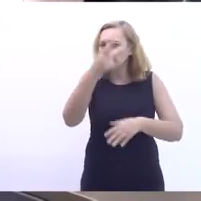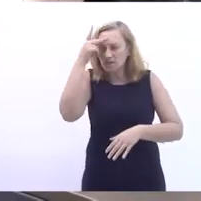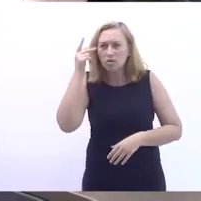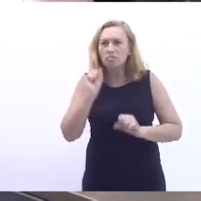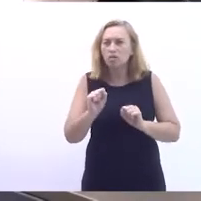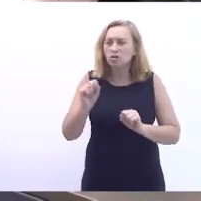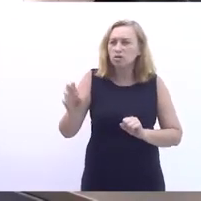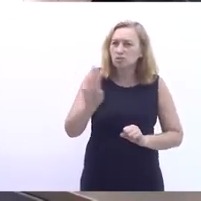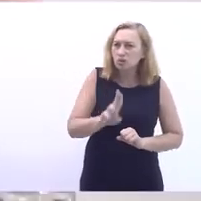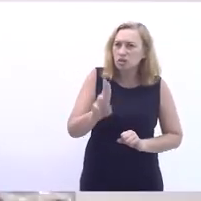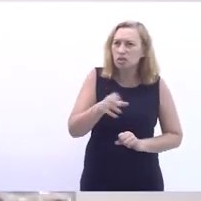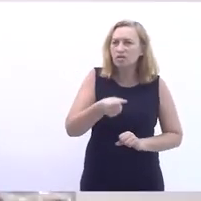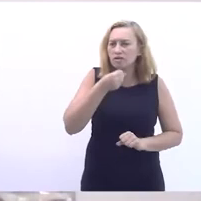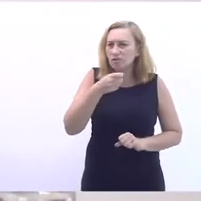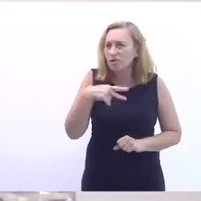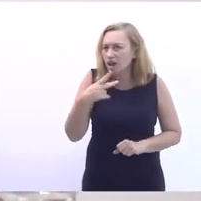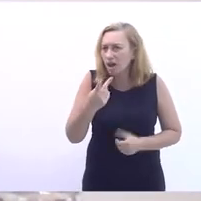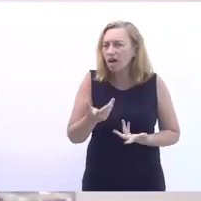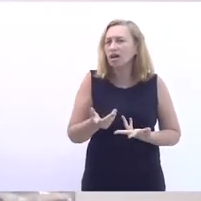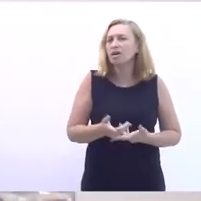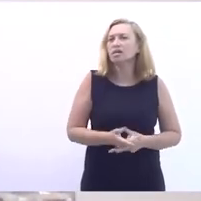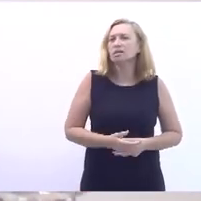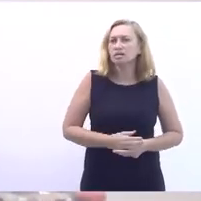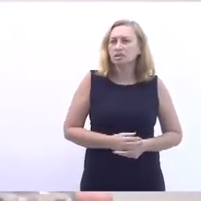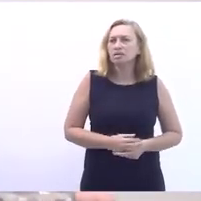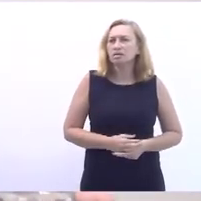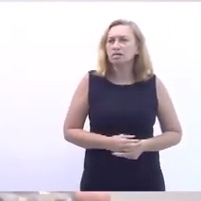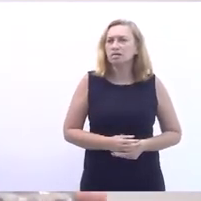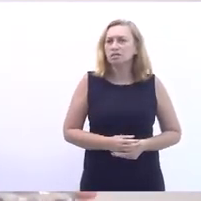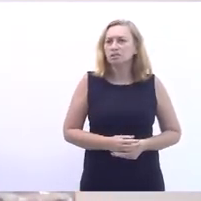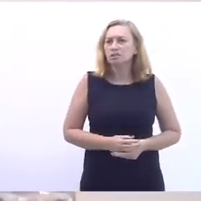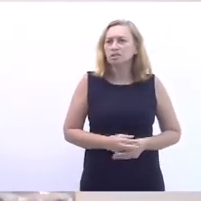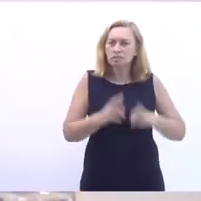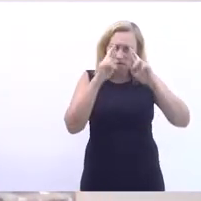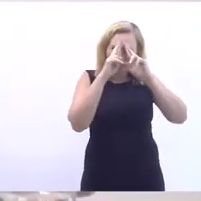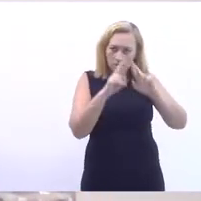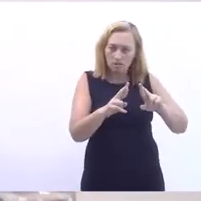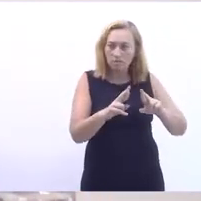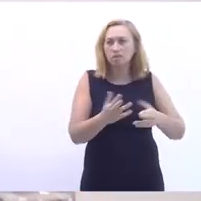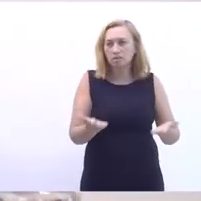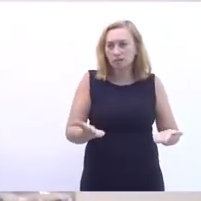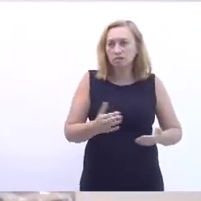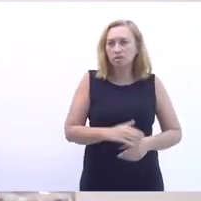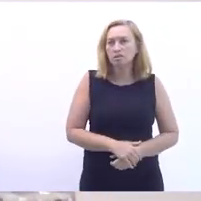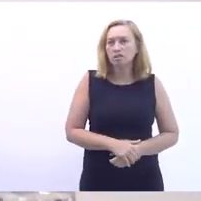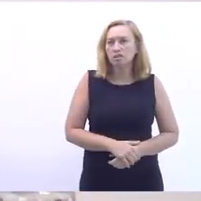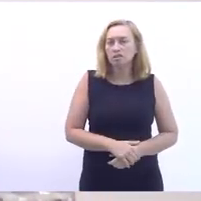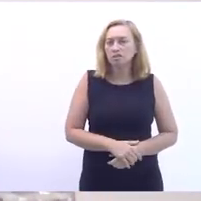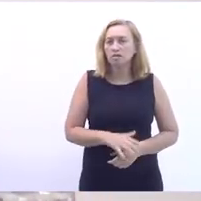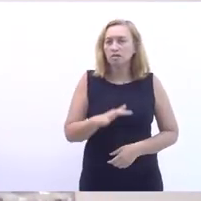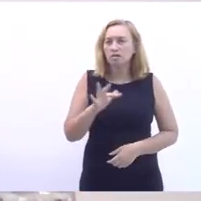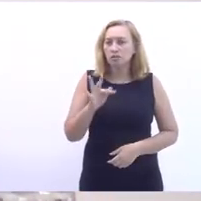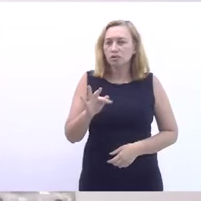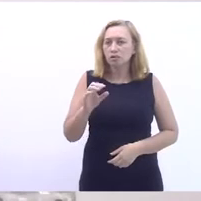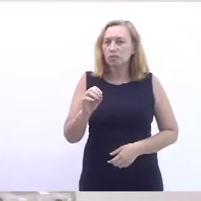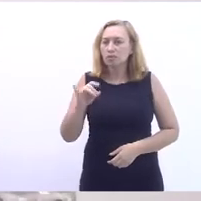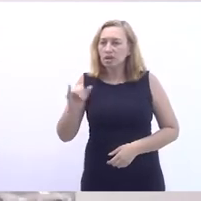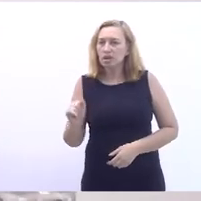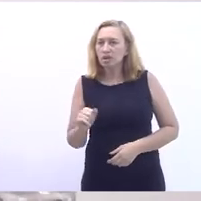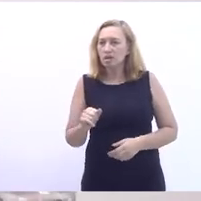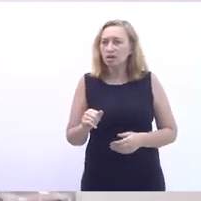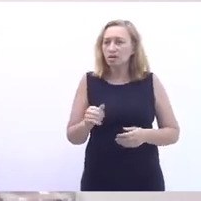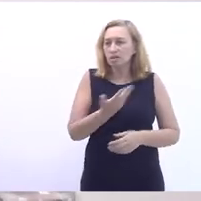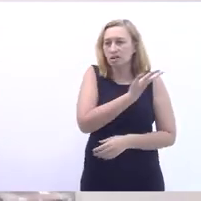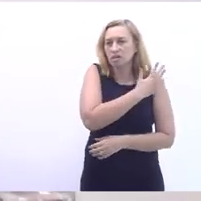pode chegar lá expor suas ideias né É deixe né que respeite né não tem sem homofobia se enchendo fobia